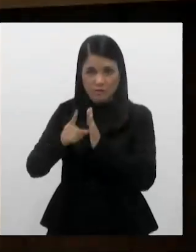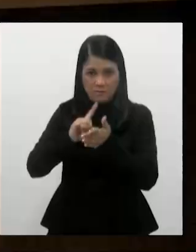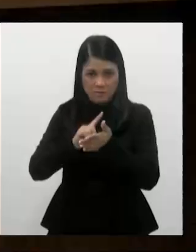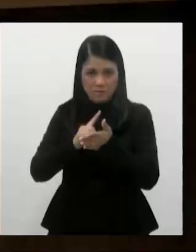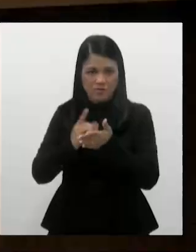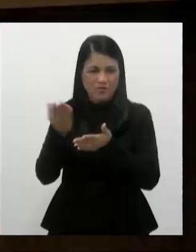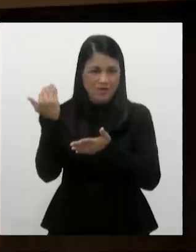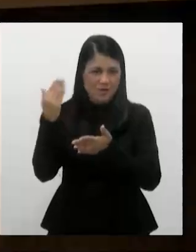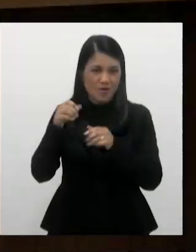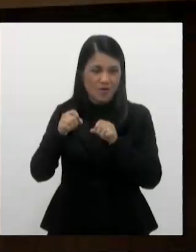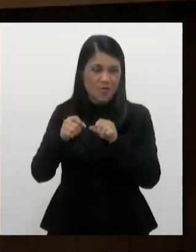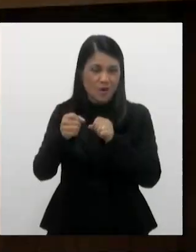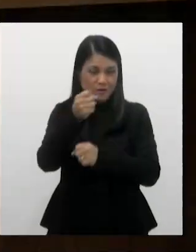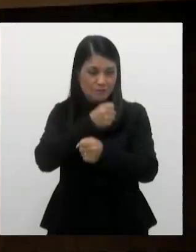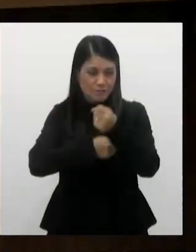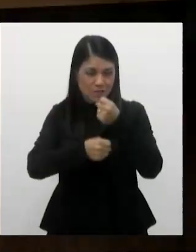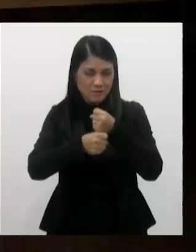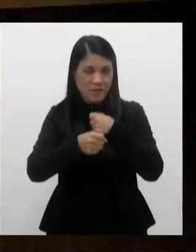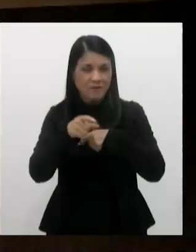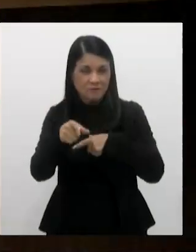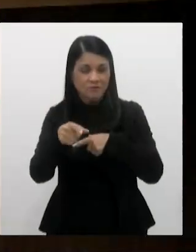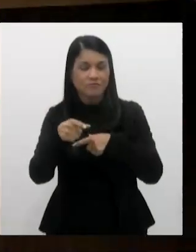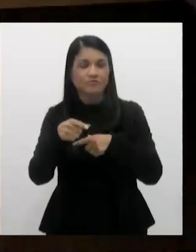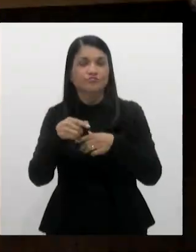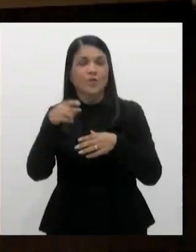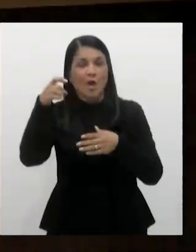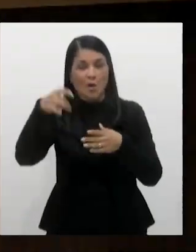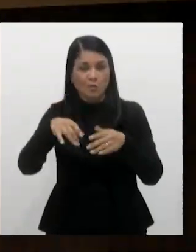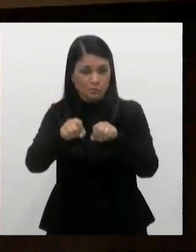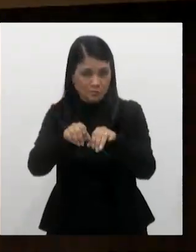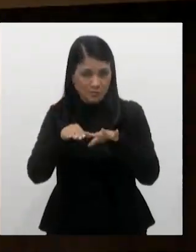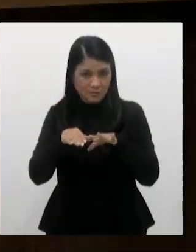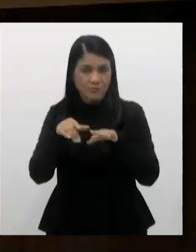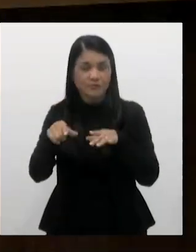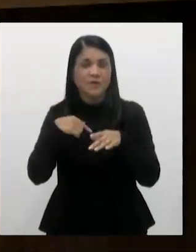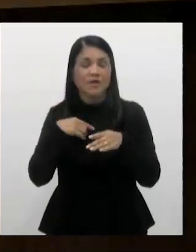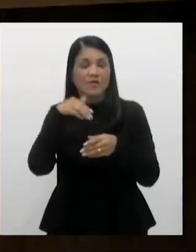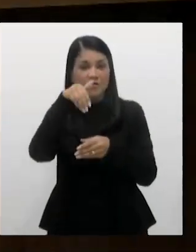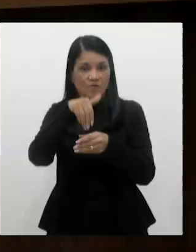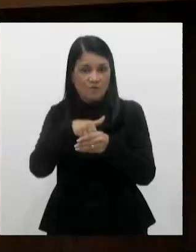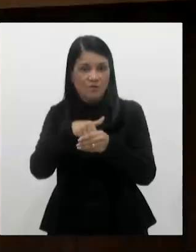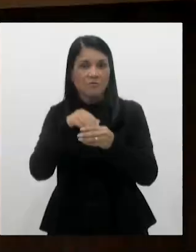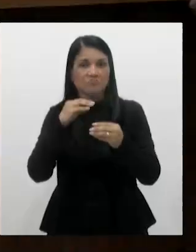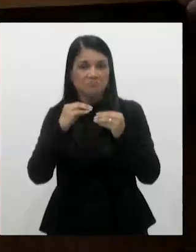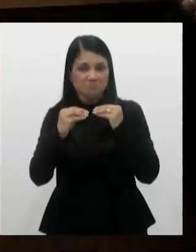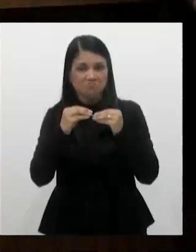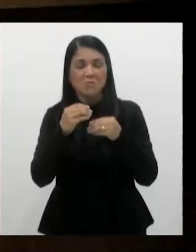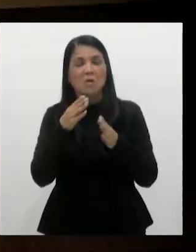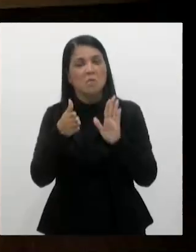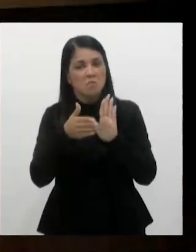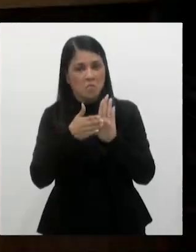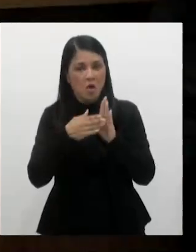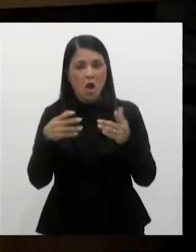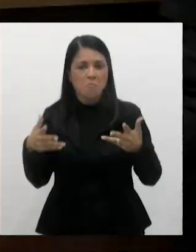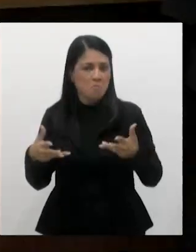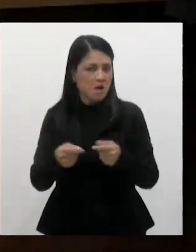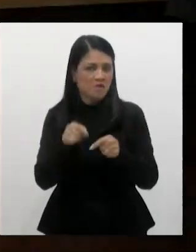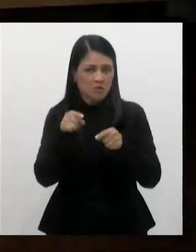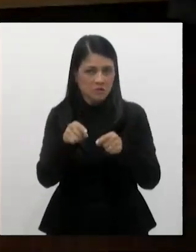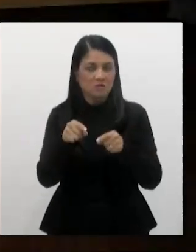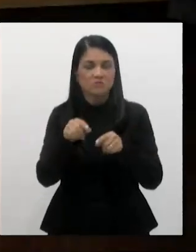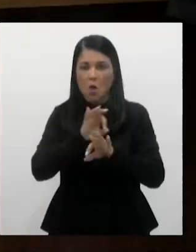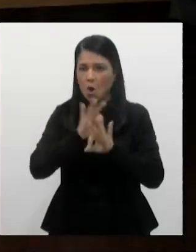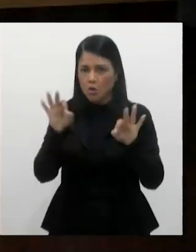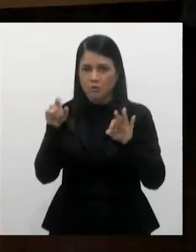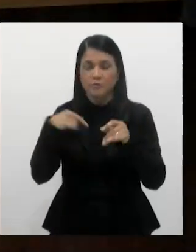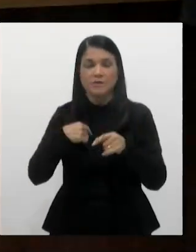sessão que acabaram não sendo votados, votar em extraordinária é uma proposta que eu achei muito boa de Vossa Excelência, a cada quinta-feira, uma